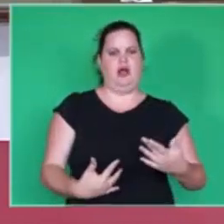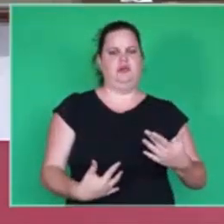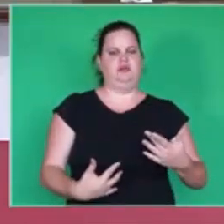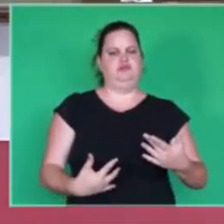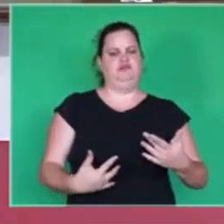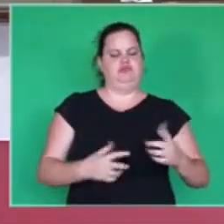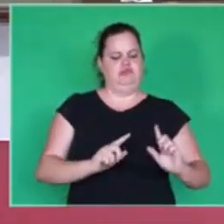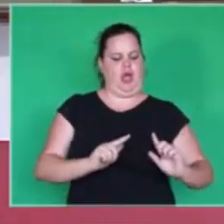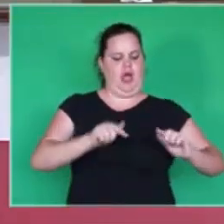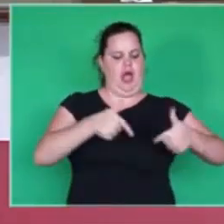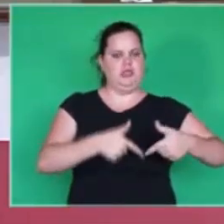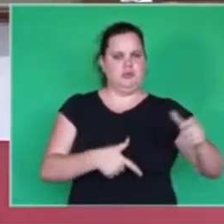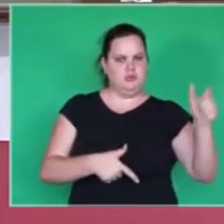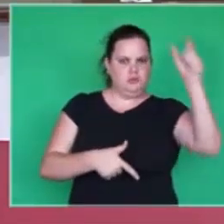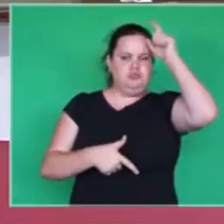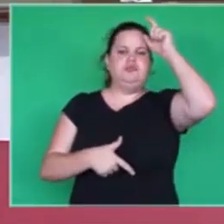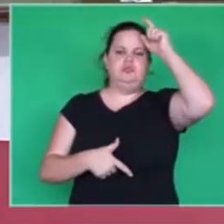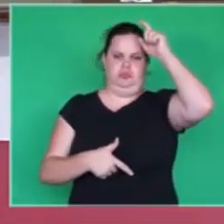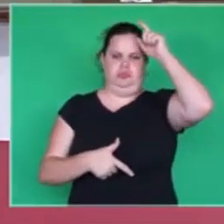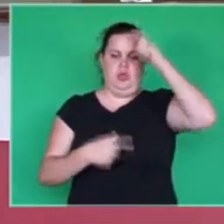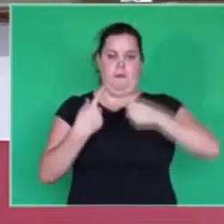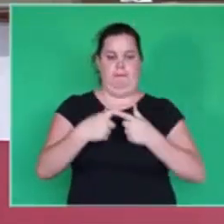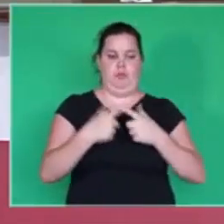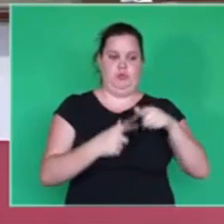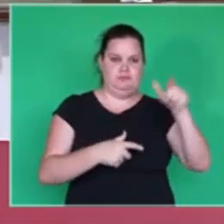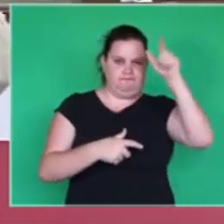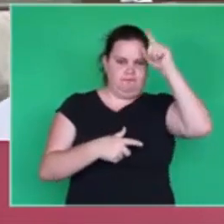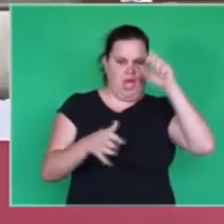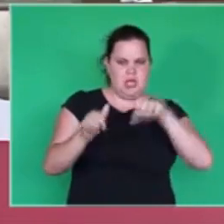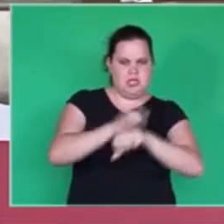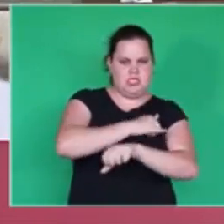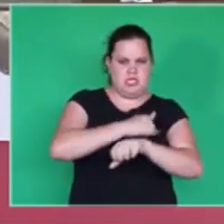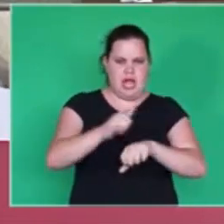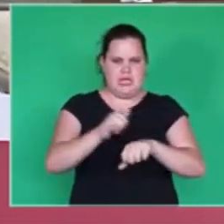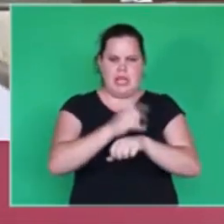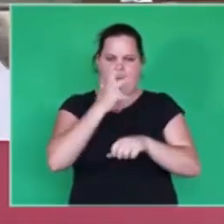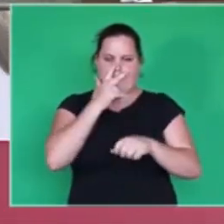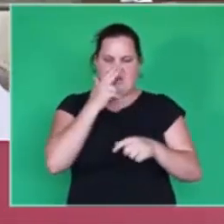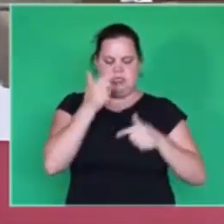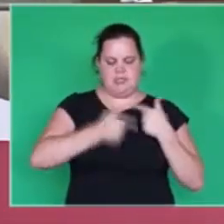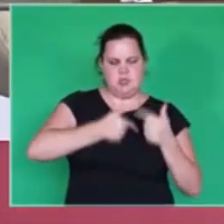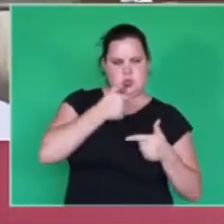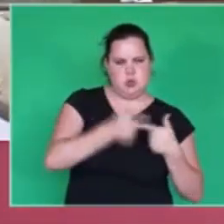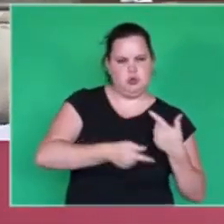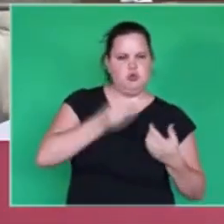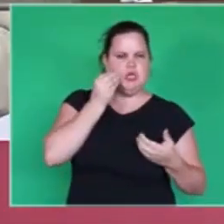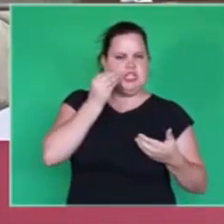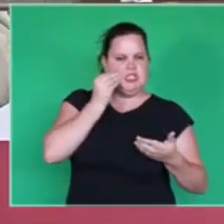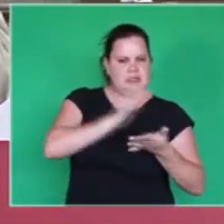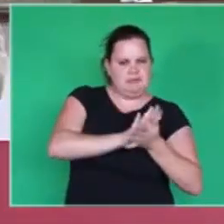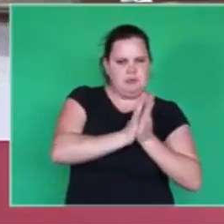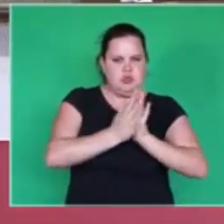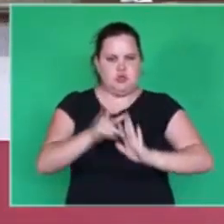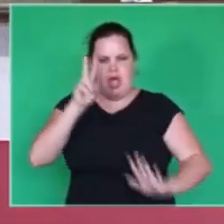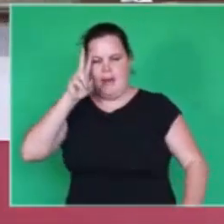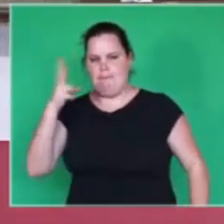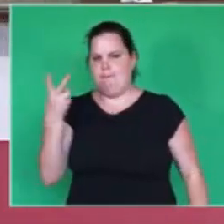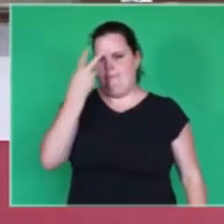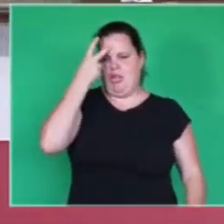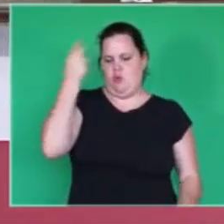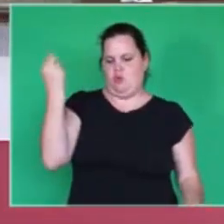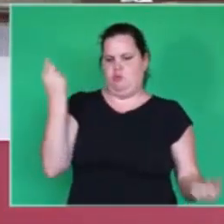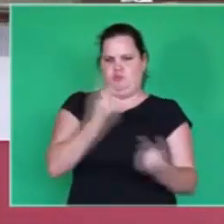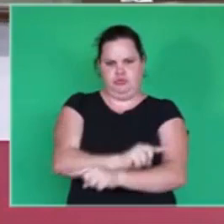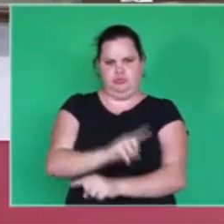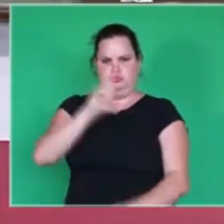o adversário lutou desde o primeiro dia para criar uma rebelião contra Deus, dizendo